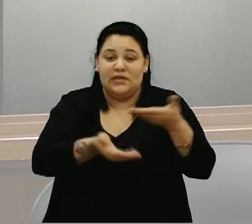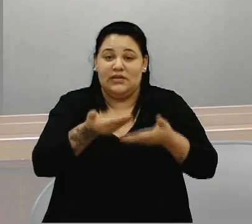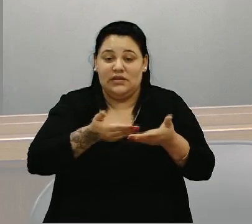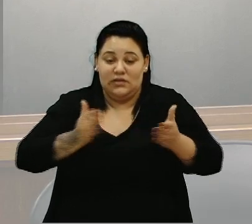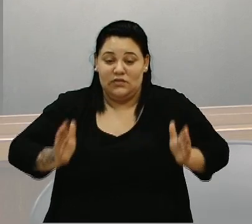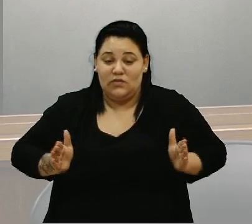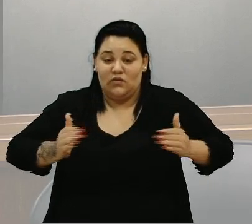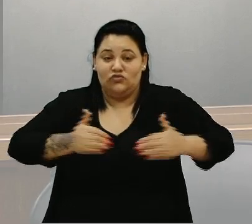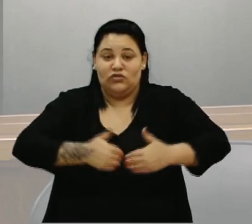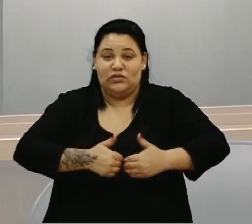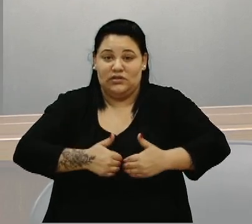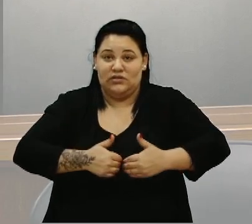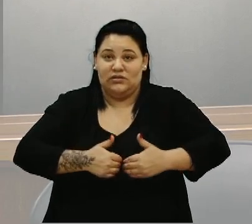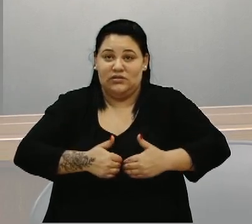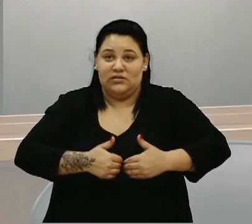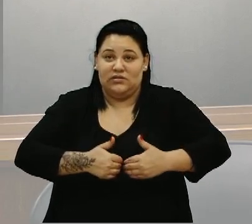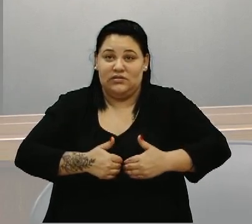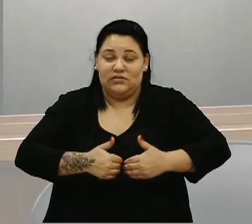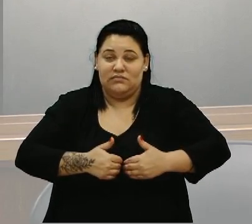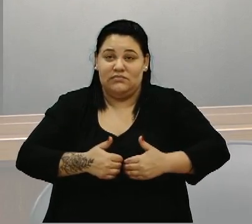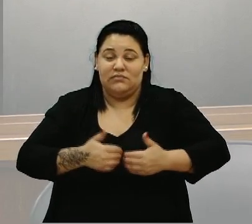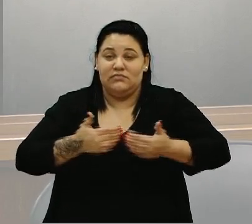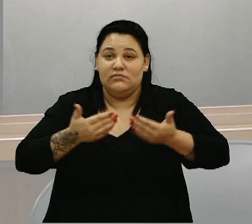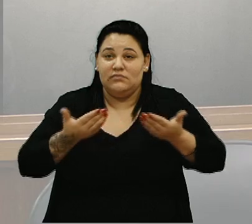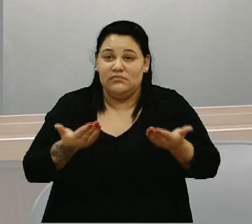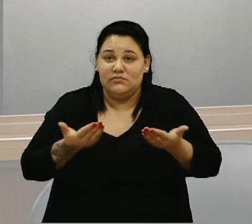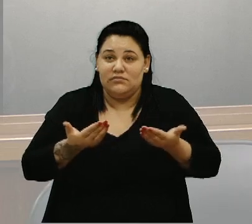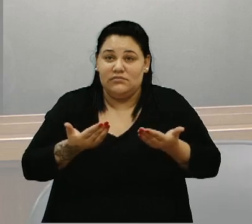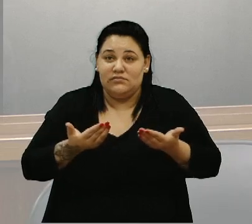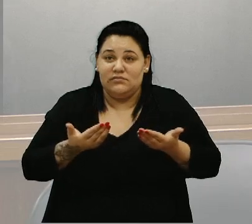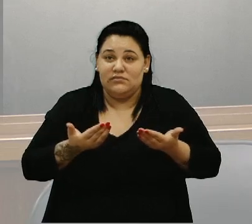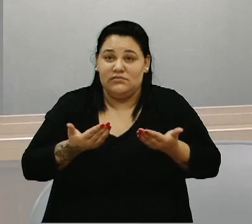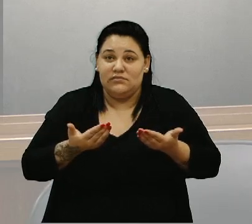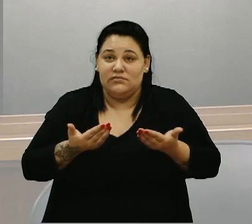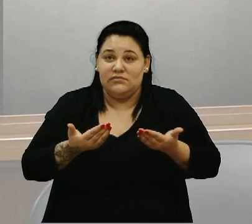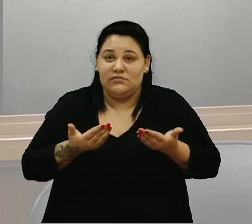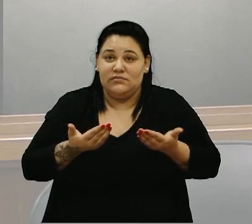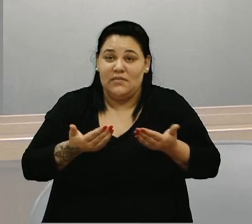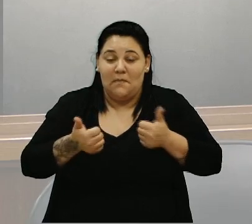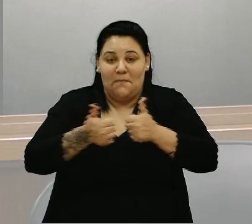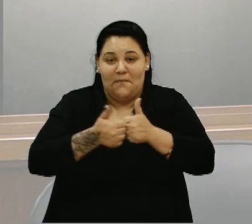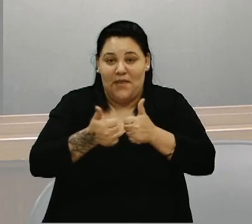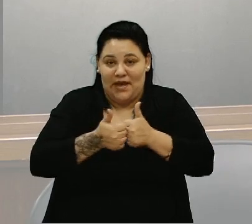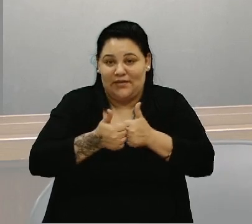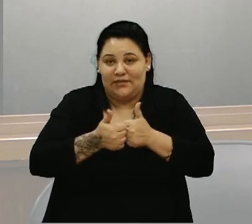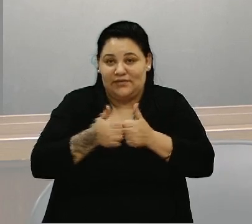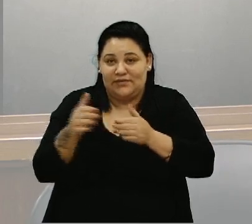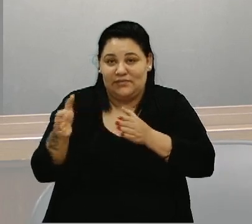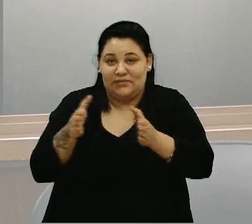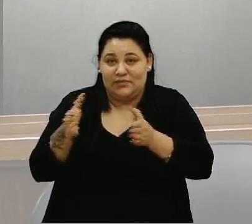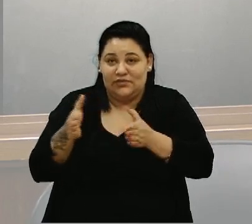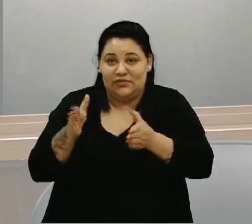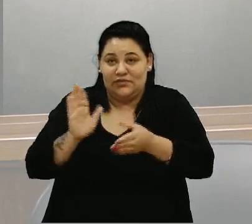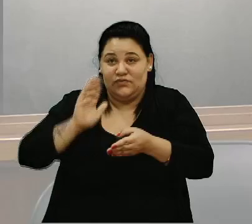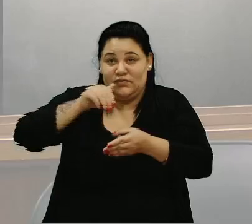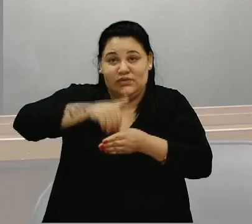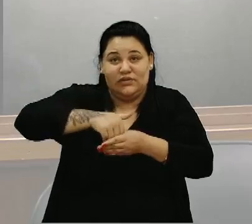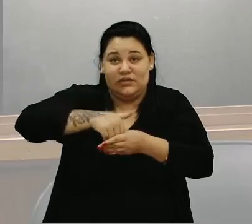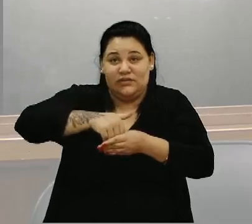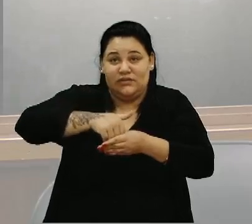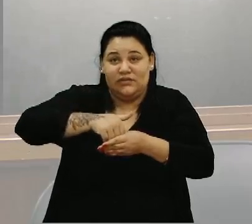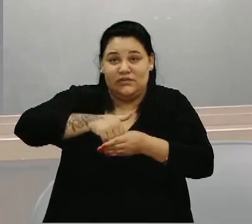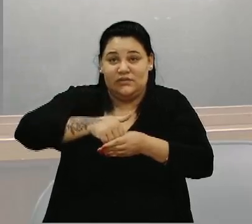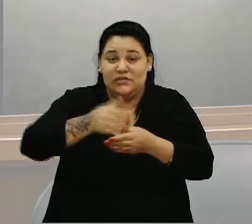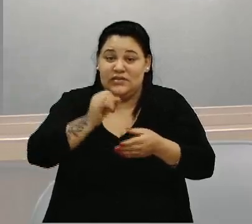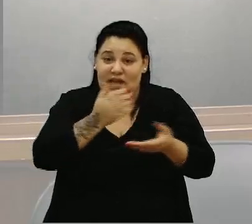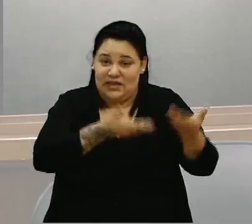na educação. Casualmente na véspera da eleição. E desde que atenda, tudo bem,